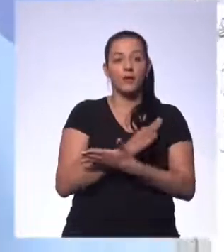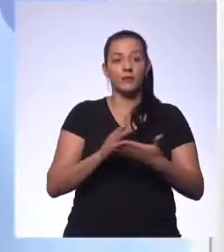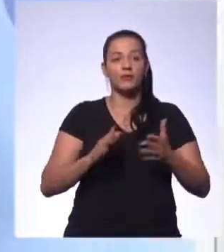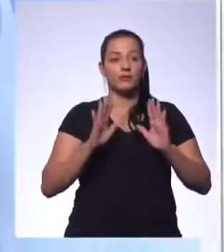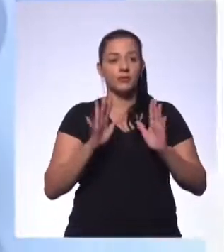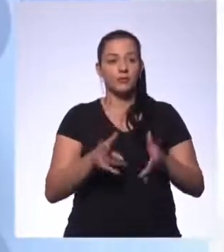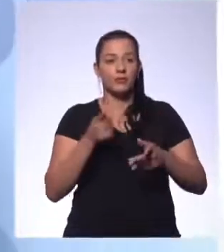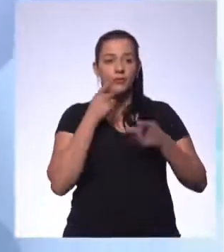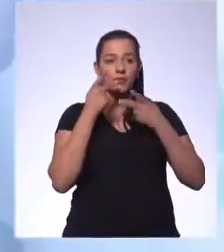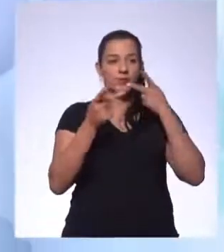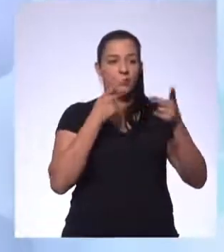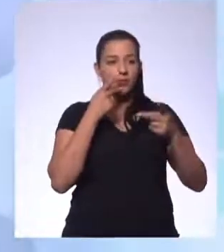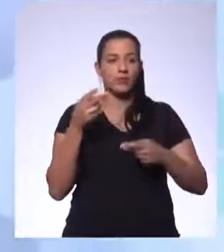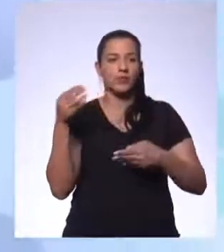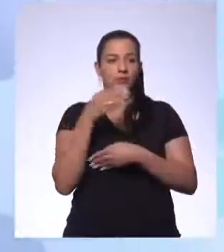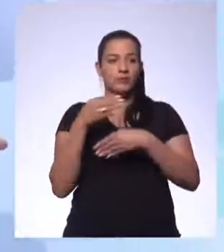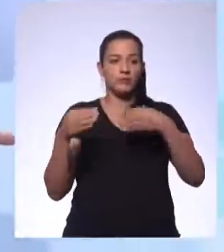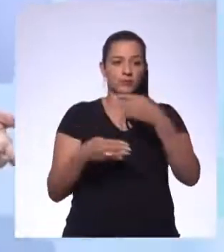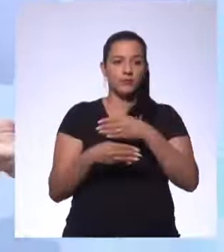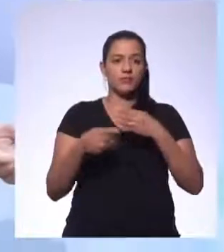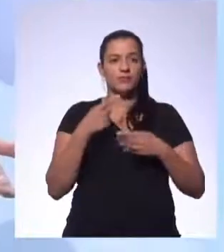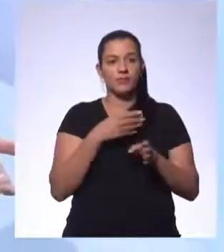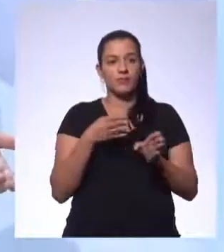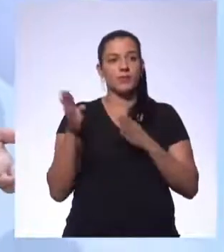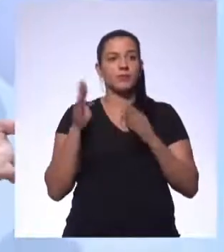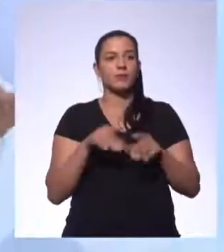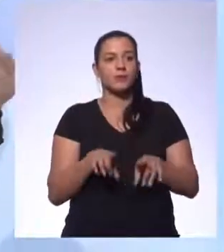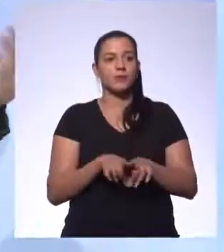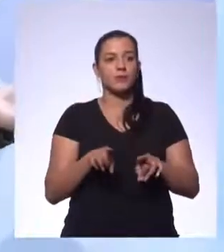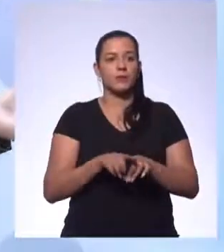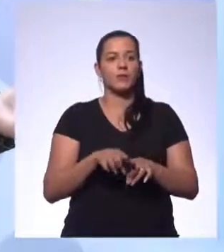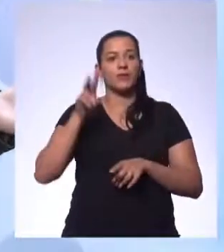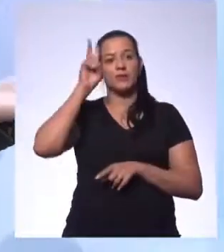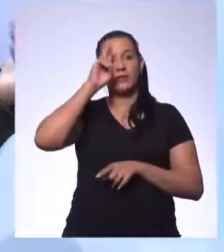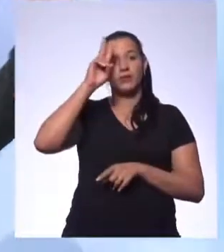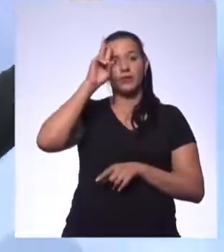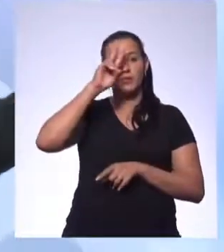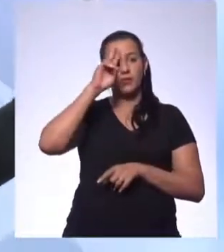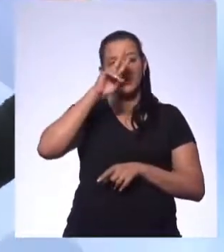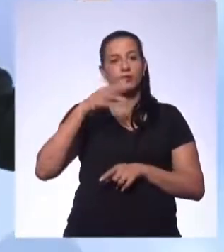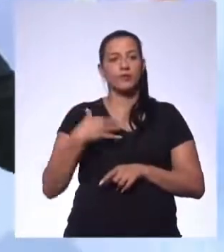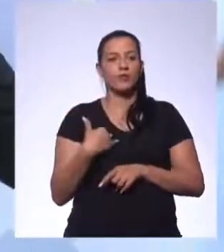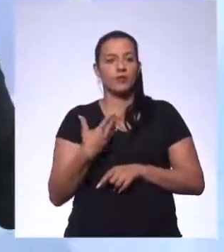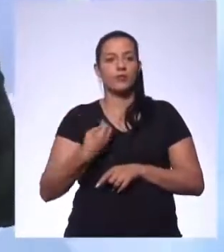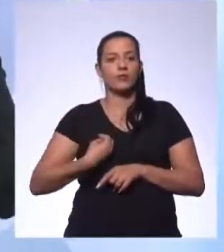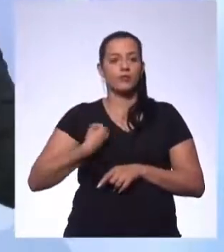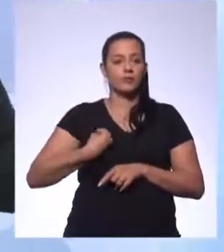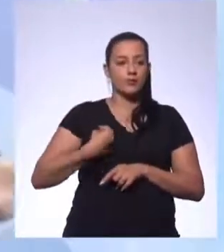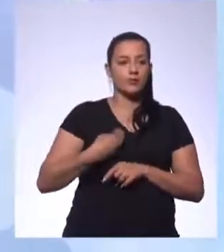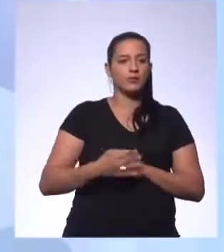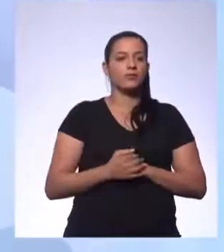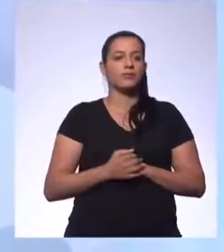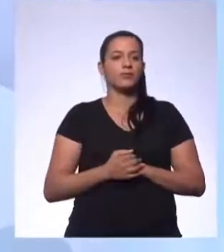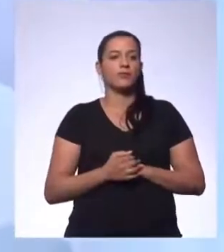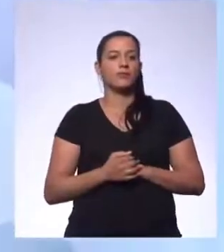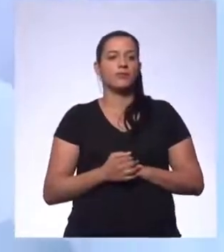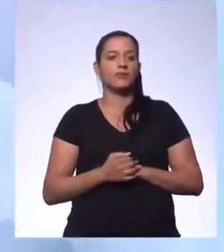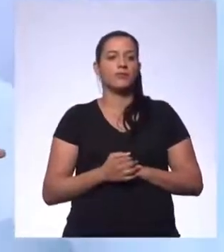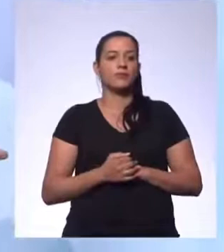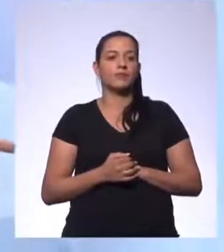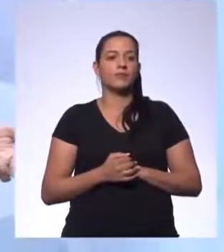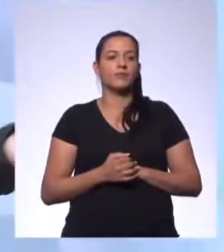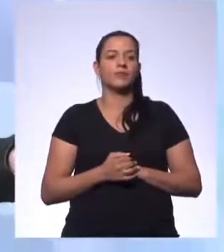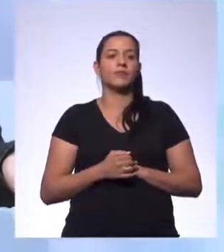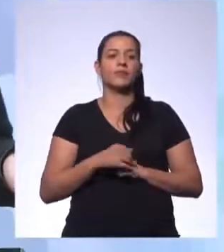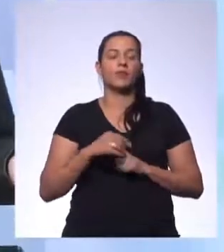citados aí nos nossos slides, né, fazem parte aí da história, né, da minha história de vida, né?